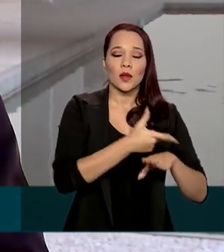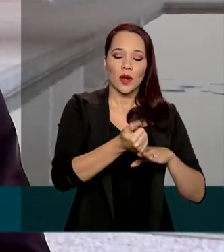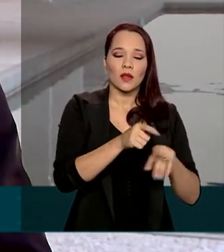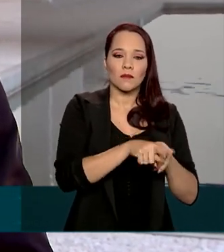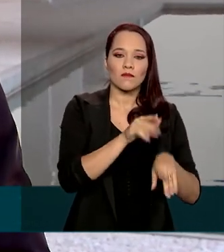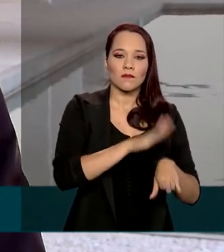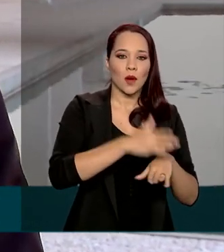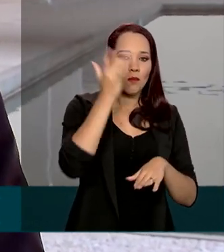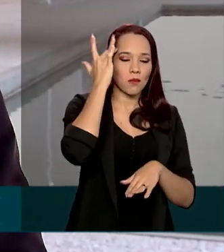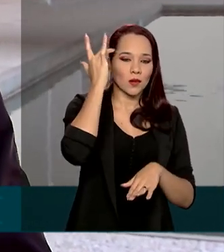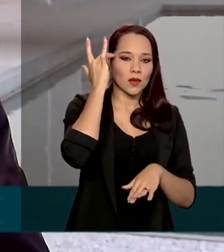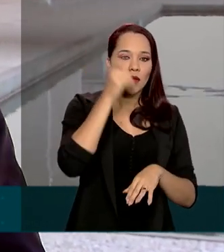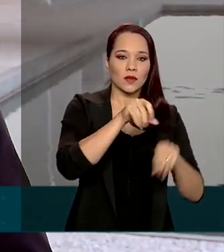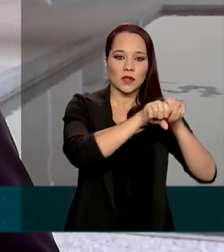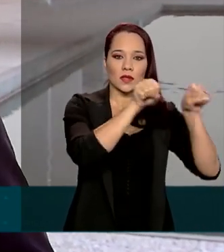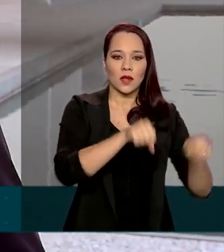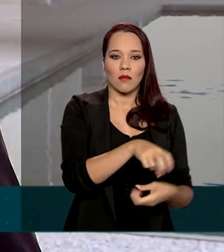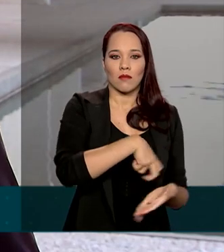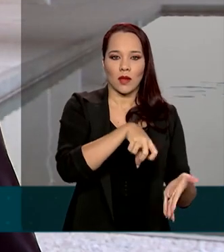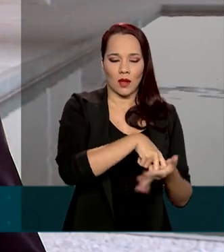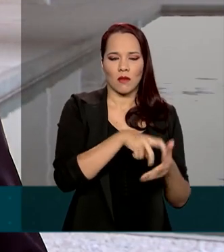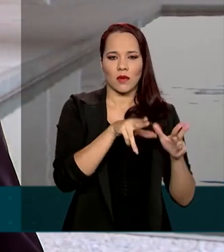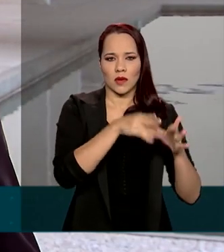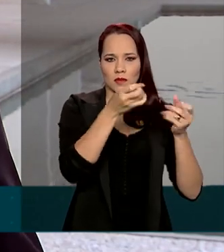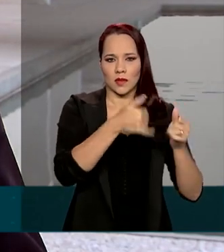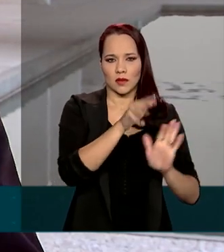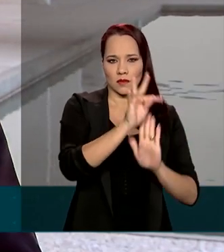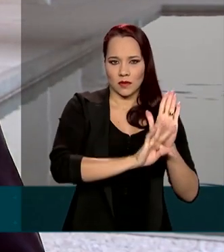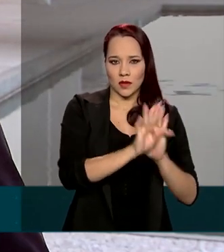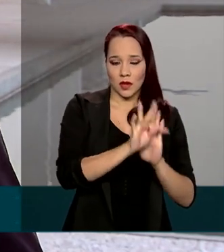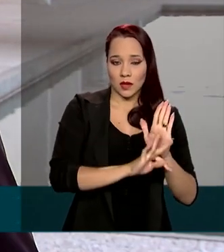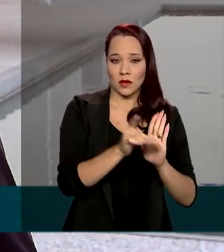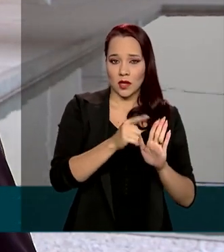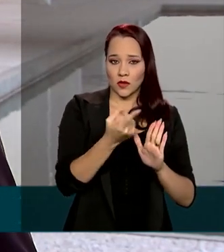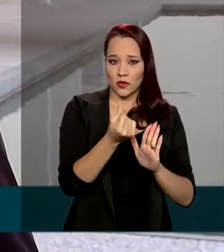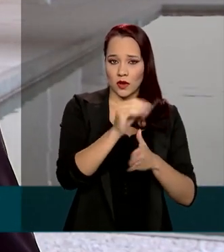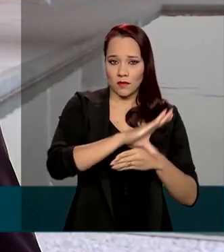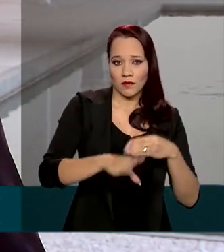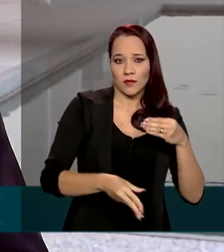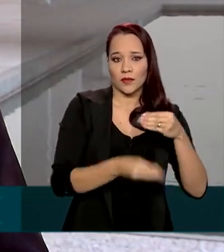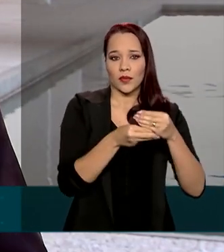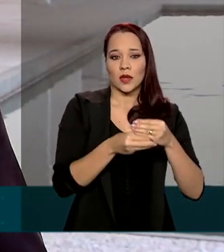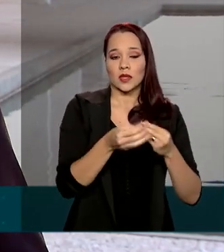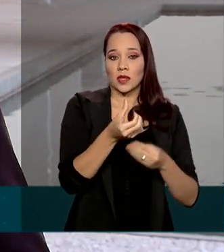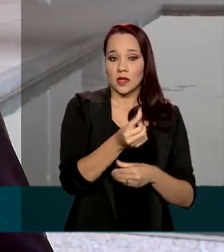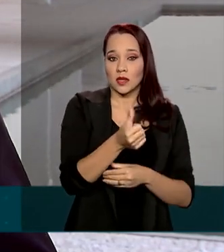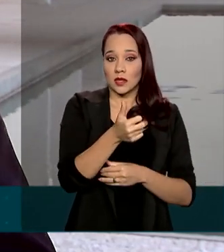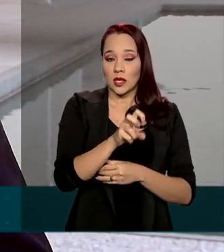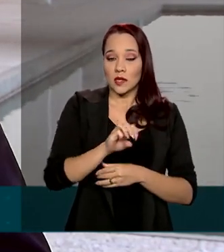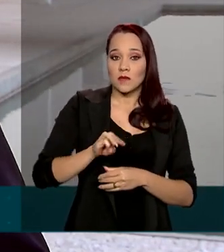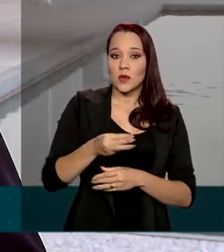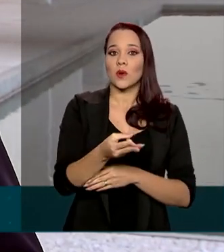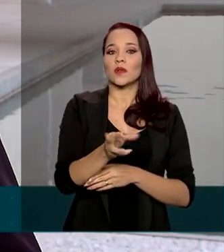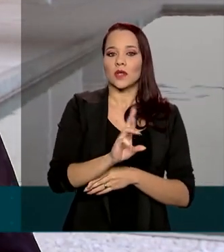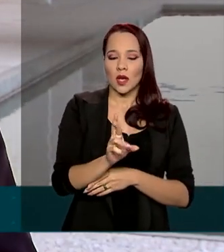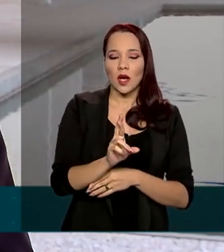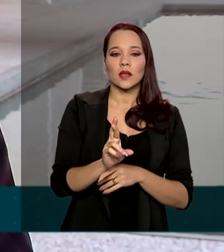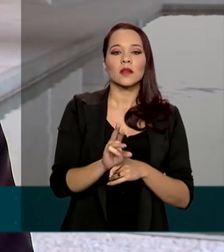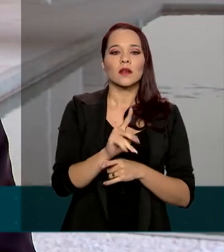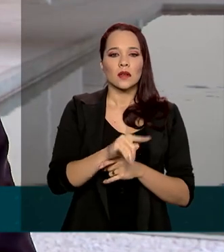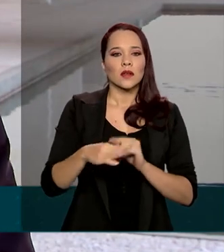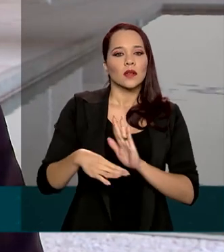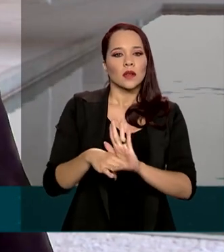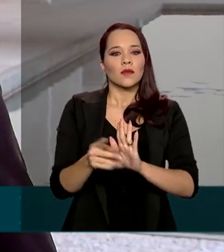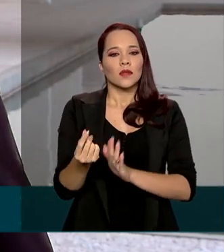modernizar o sistema penal. De acordo com o texto, esse crédito suplementar de 615 milhões de reais veio do superávit